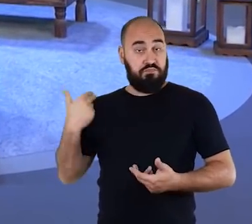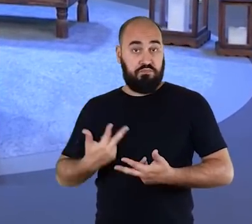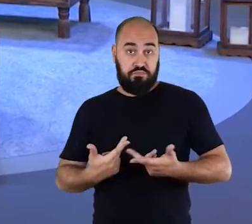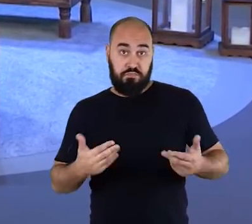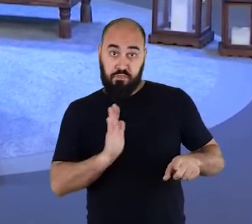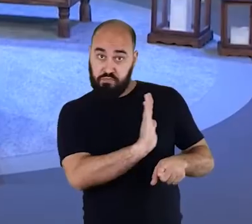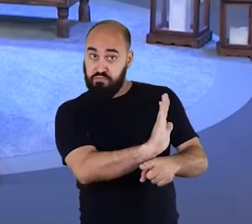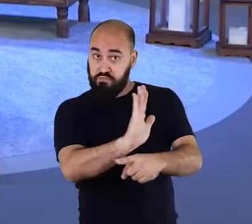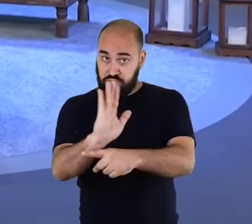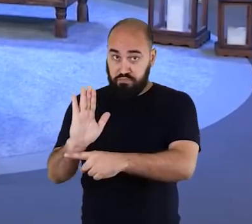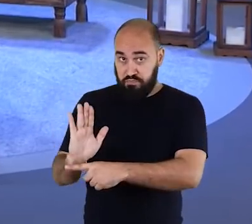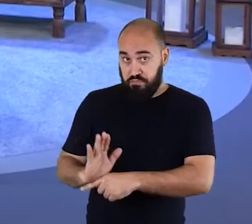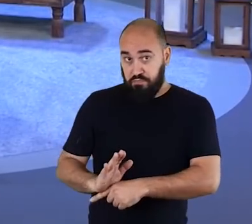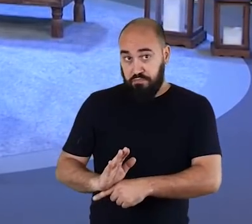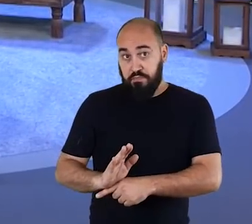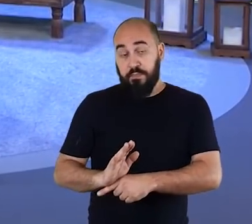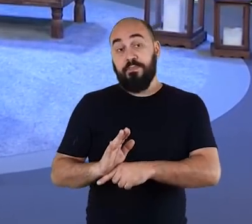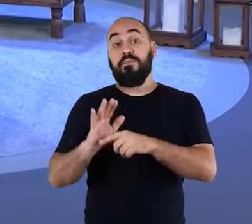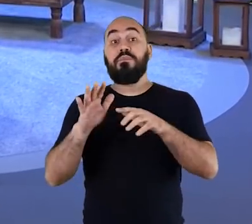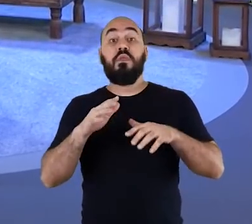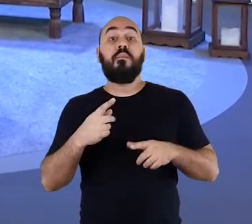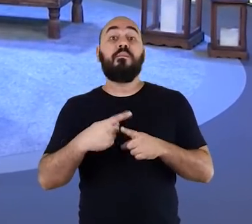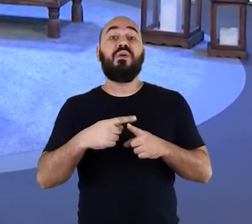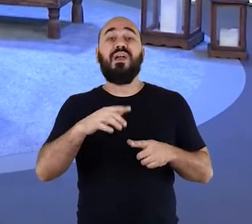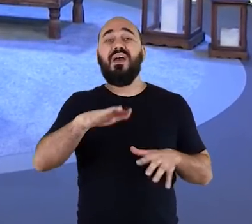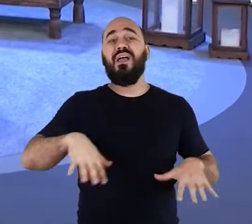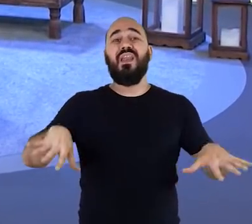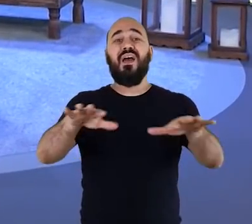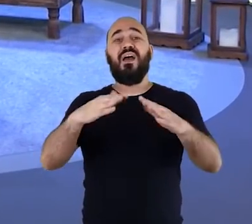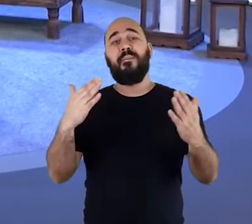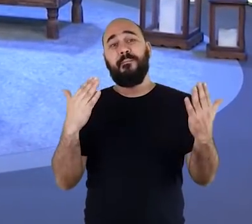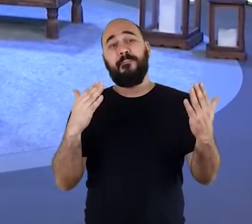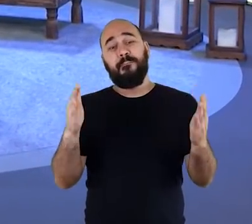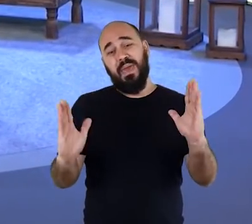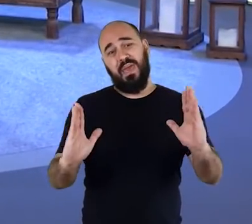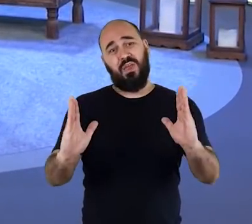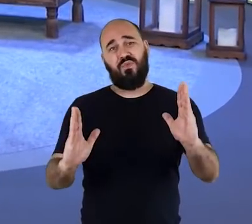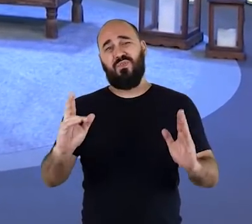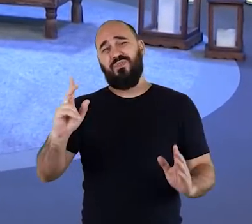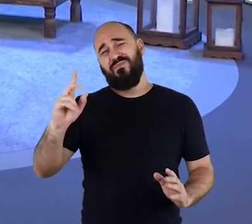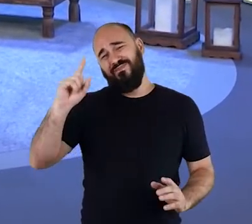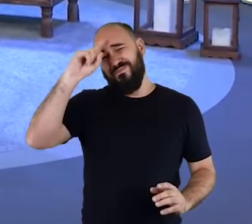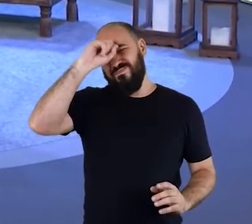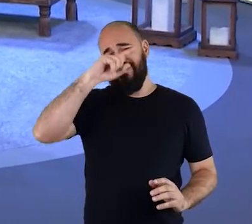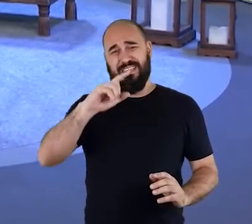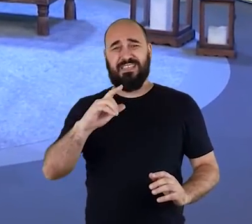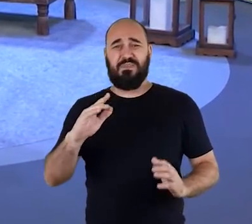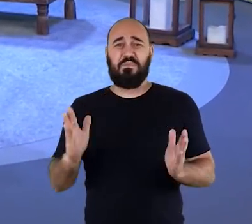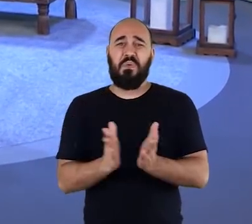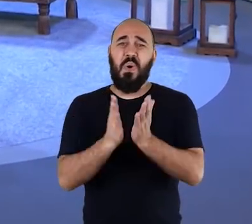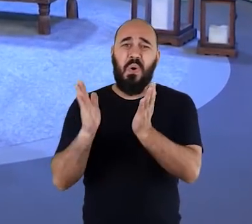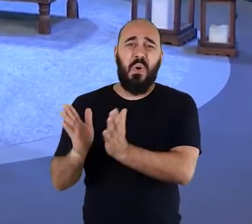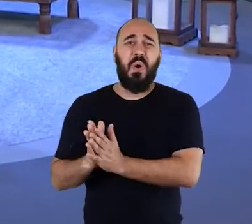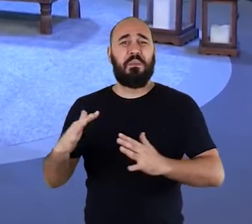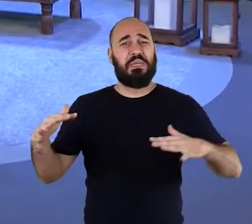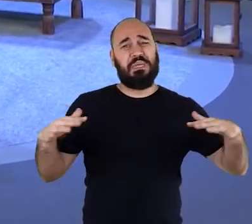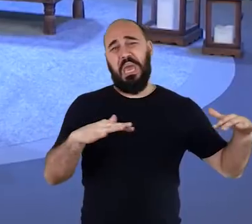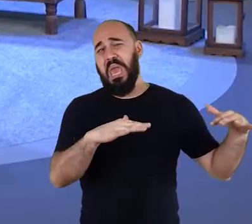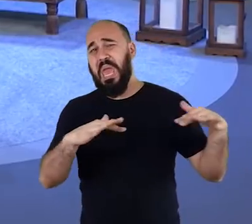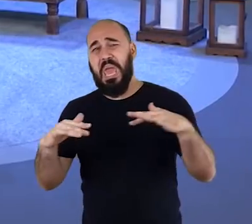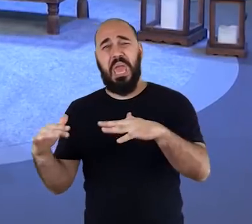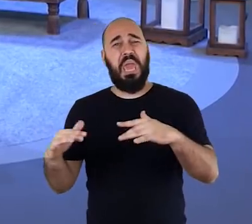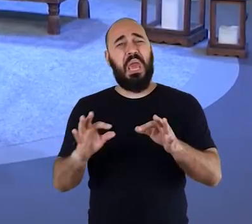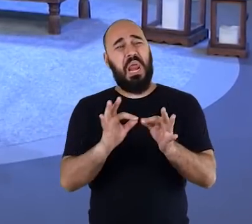totalmente eficaz. Havia muitas tribos rivais. Na verdade, a área era controlada por tribos beduínos e, sem a proteção